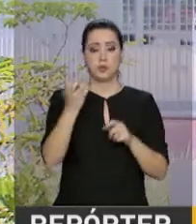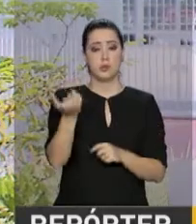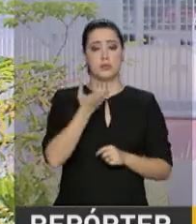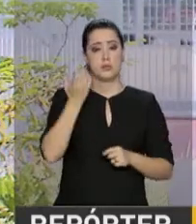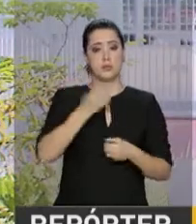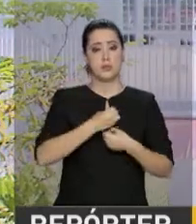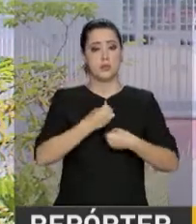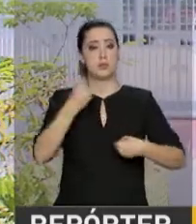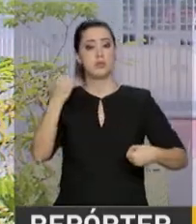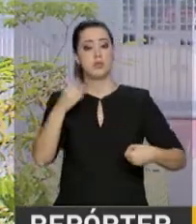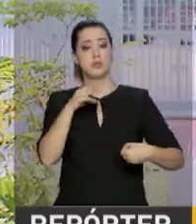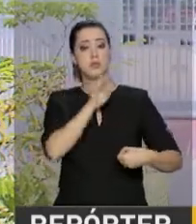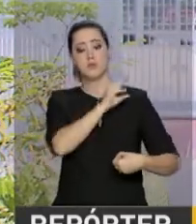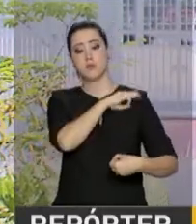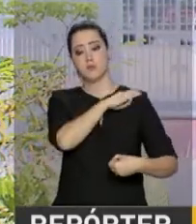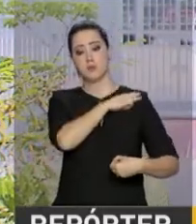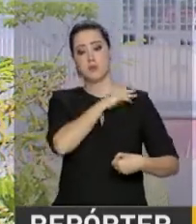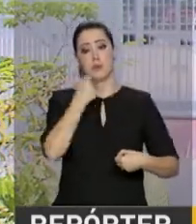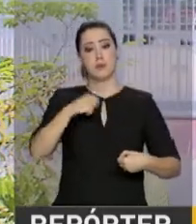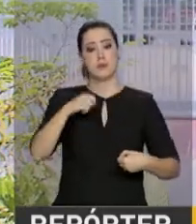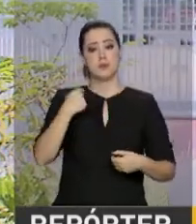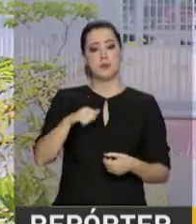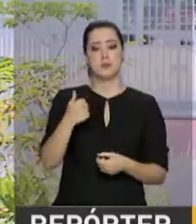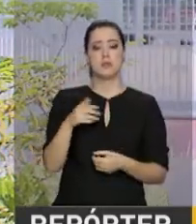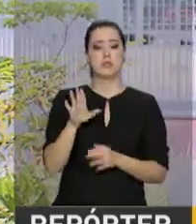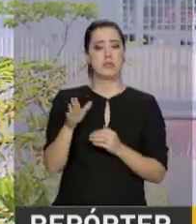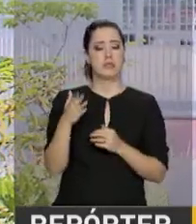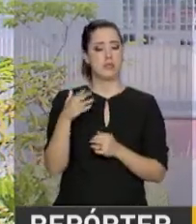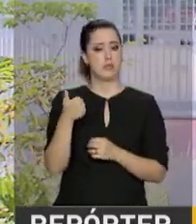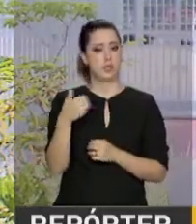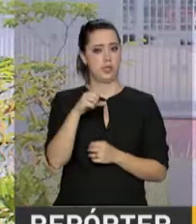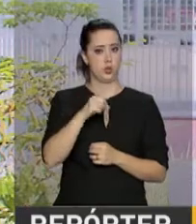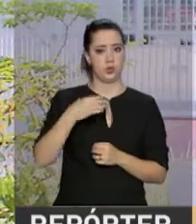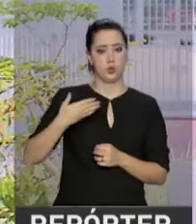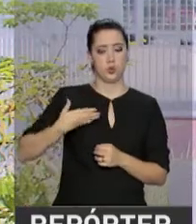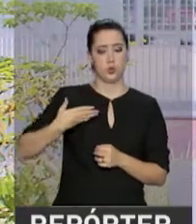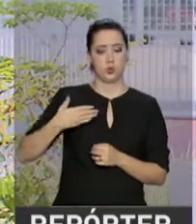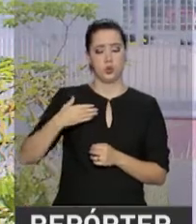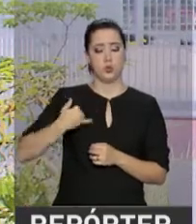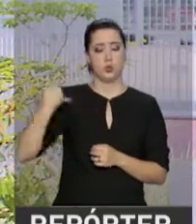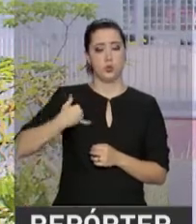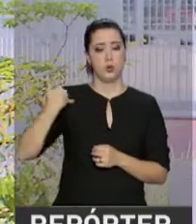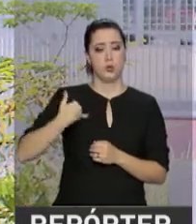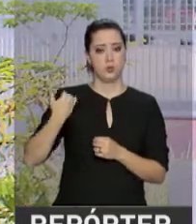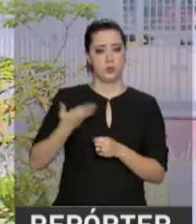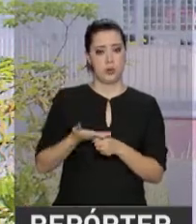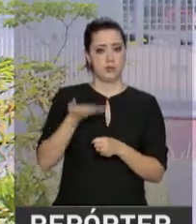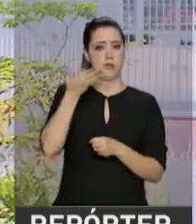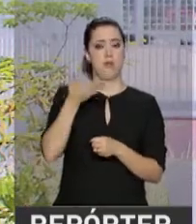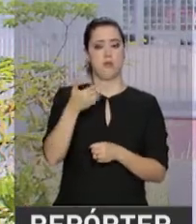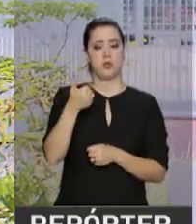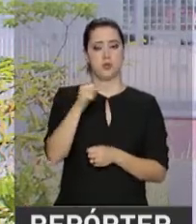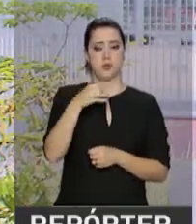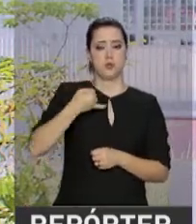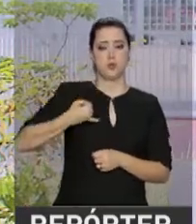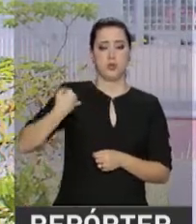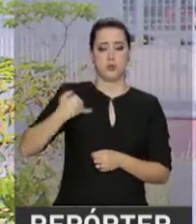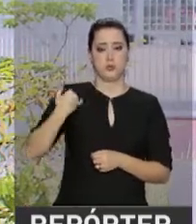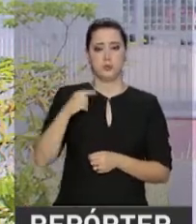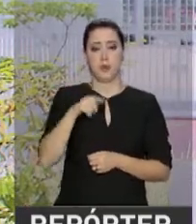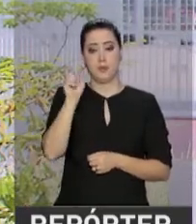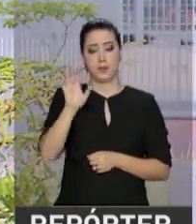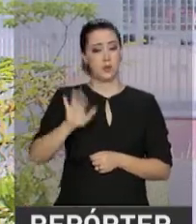certificado do ensino médio é preciso ter no mínimo 18 anos brasileiros que moram no exterior e